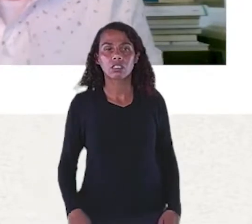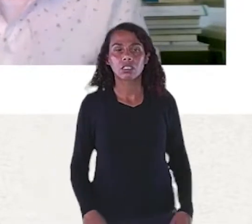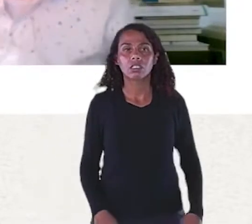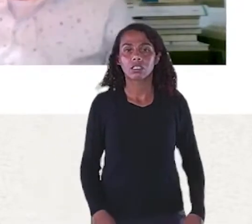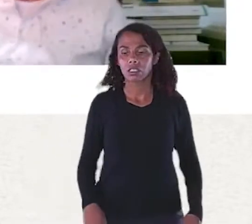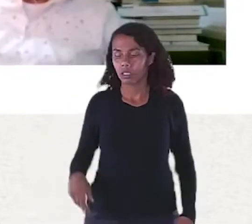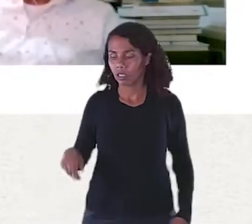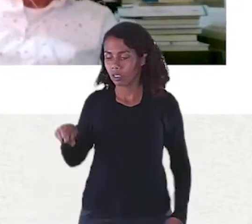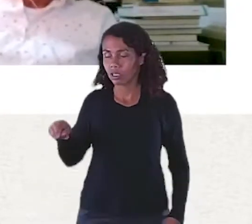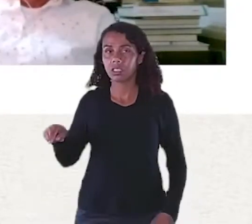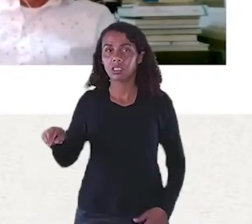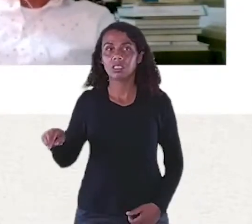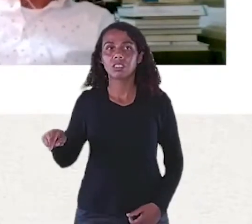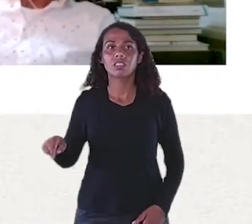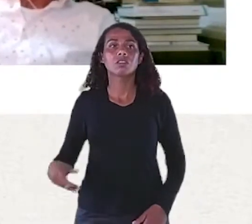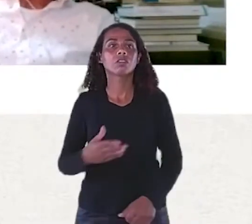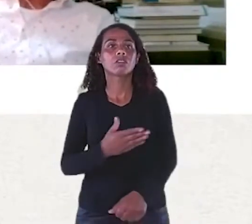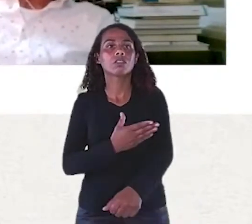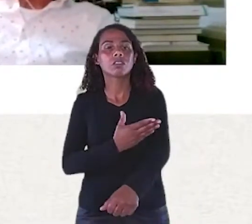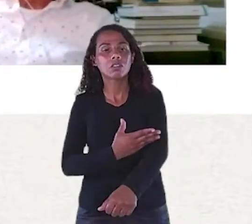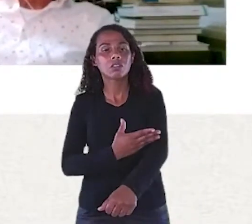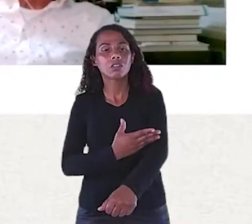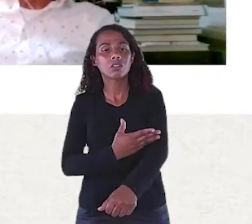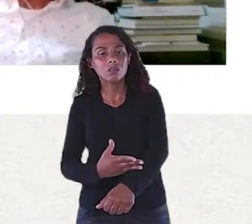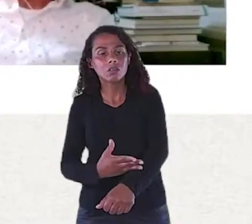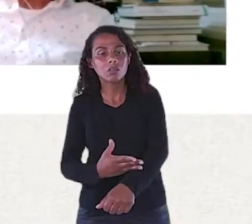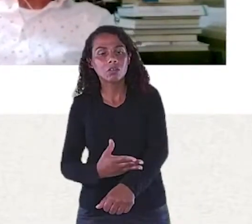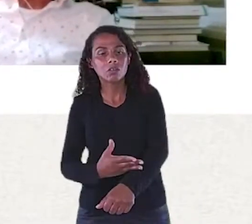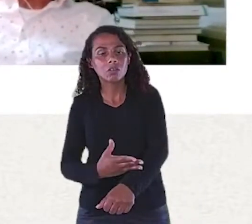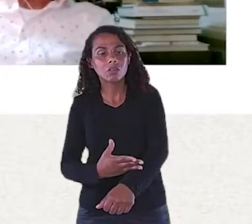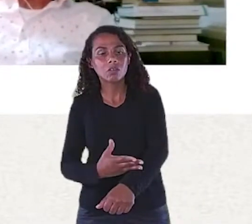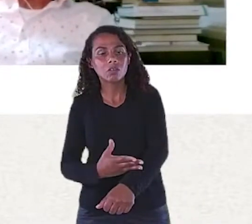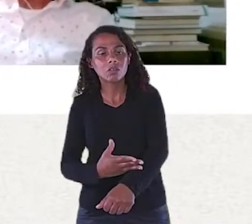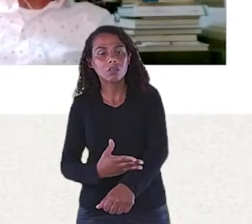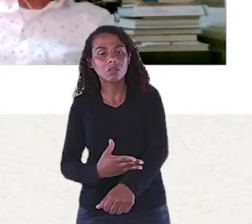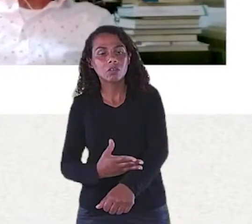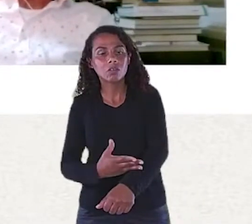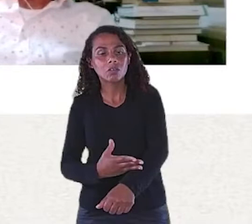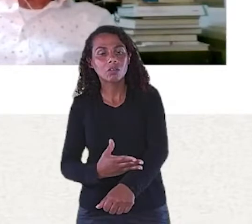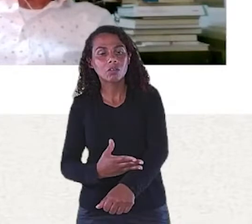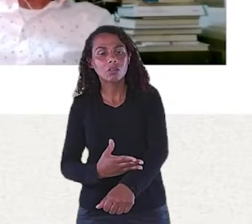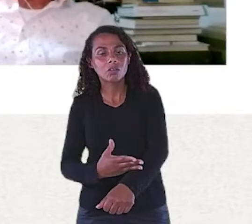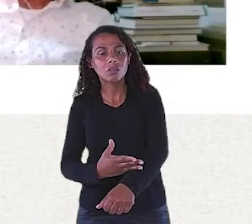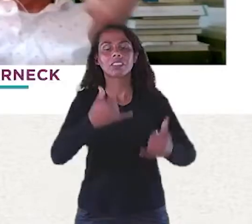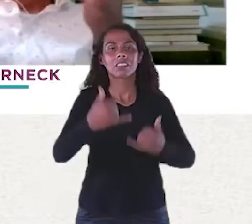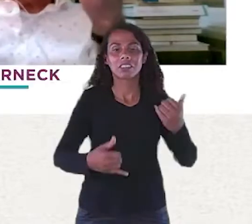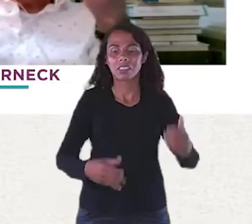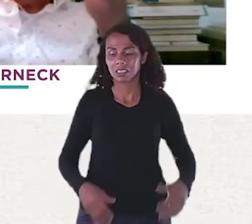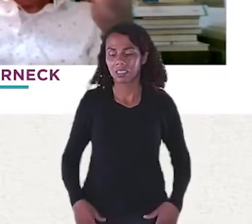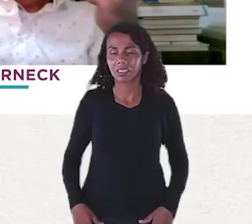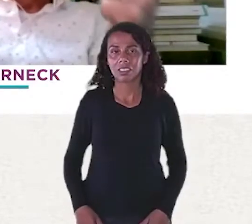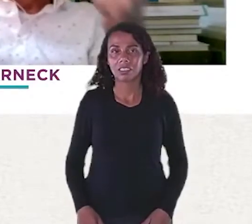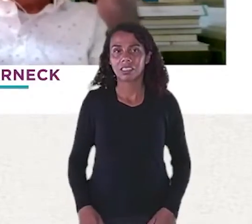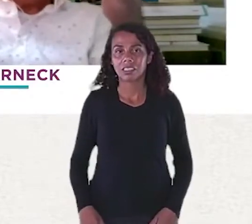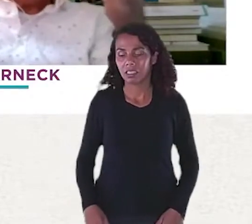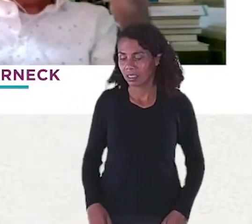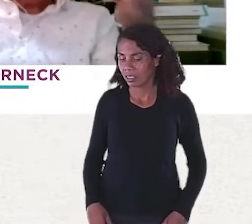nariz para cima da travessa, deu aquela vacilada, né? Aí olhou para mim e fez